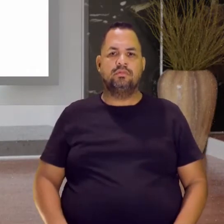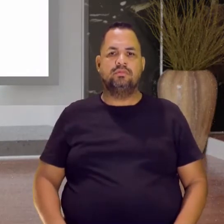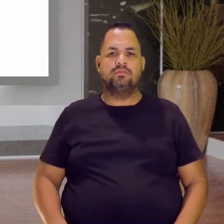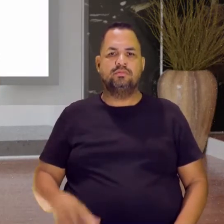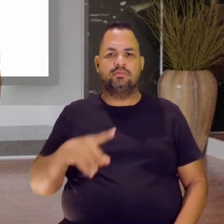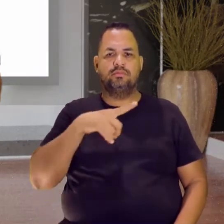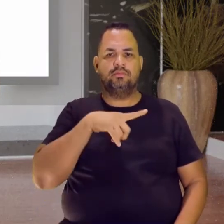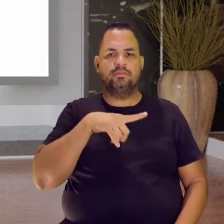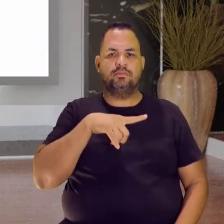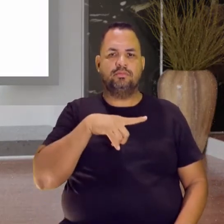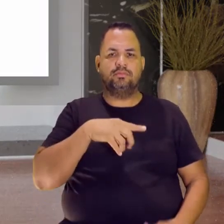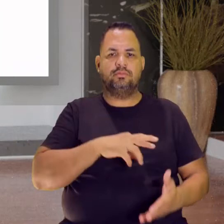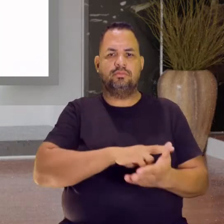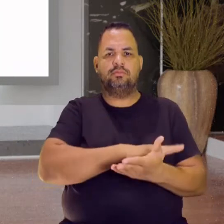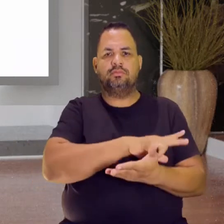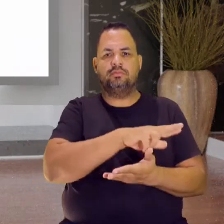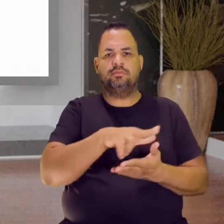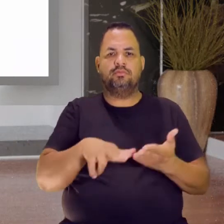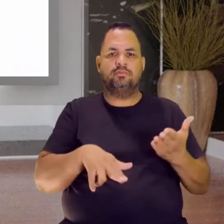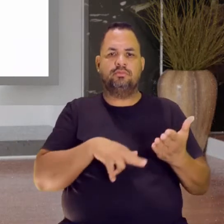cheia